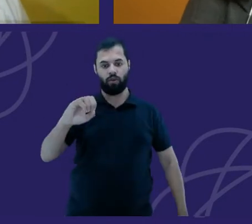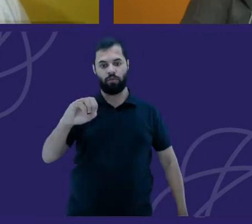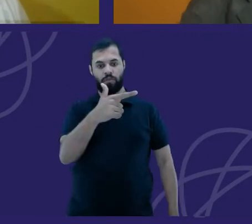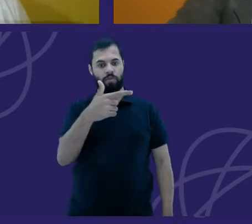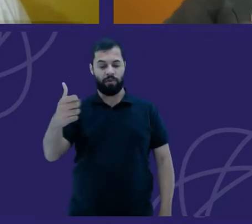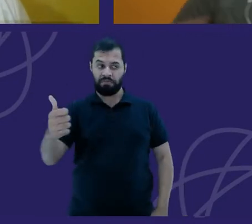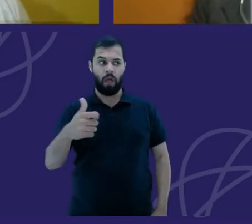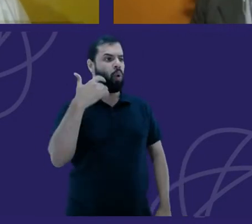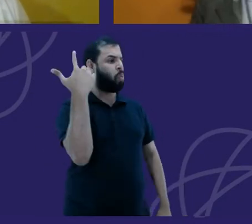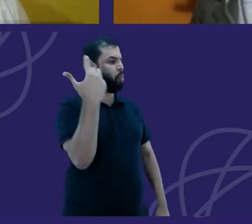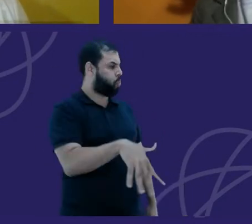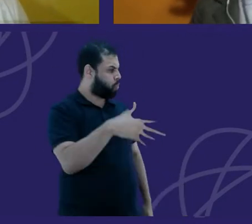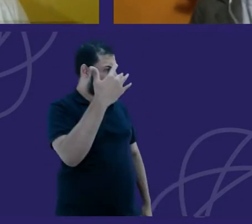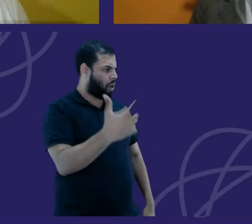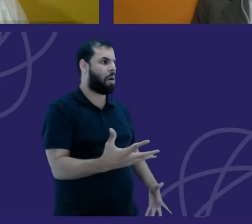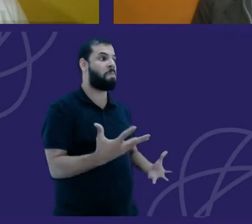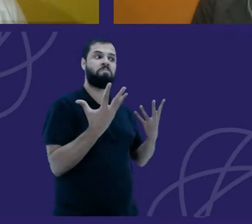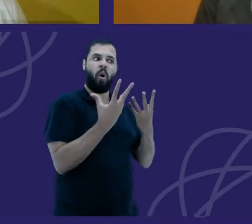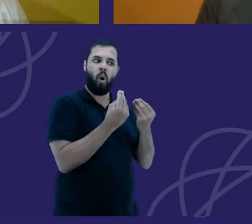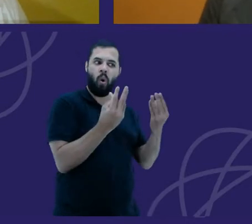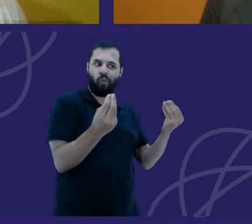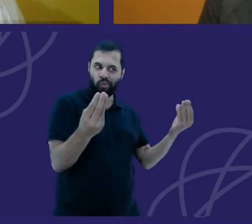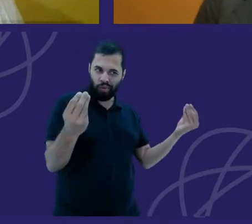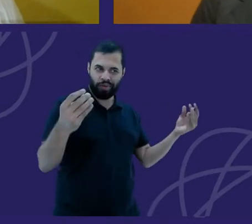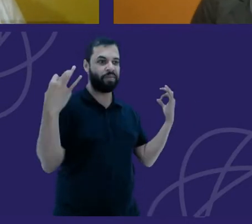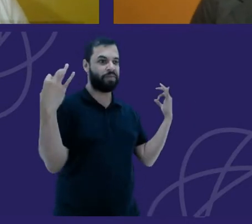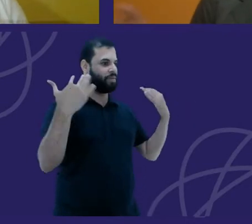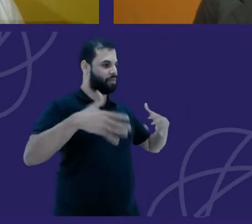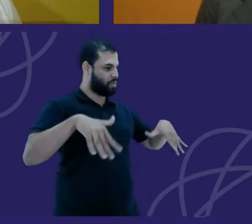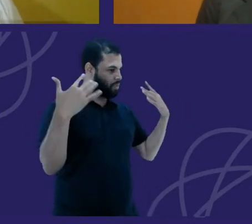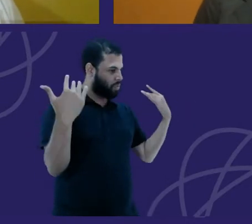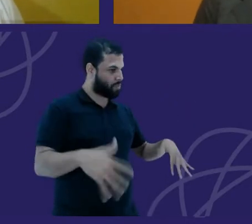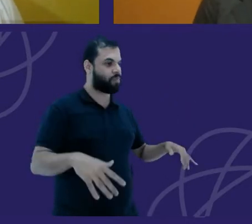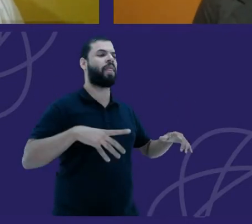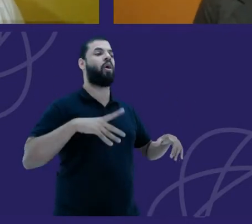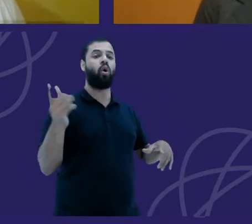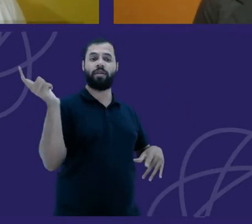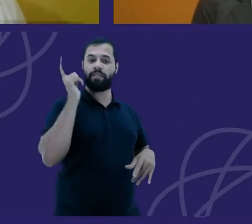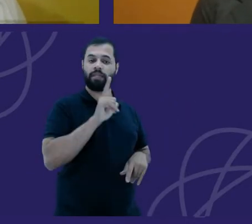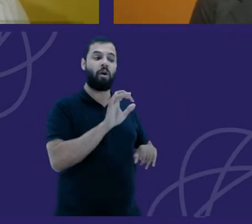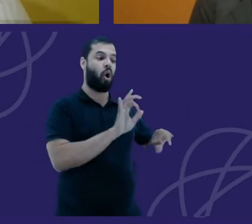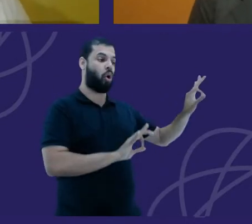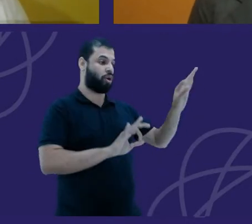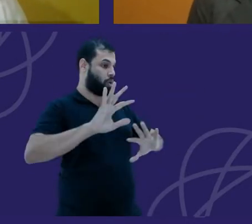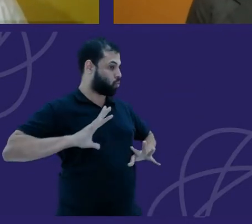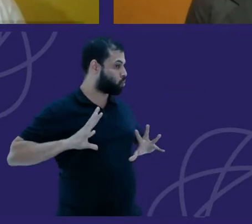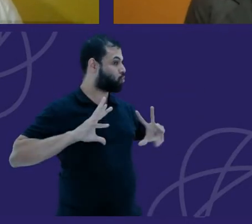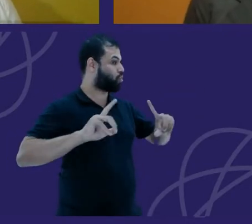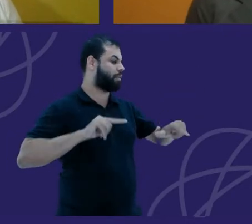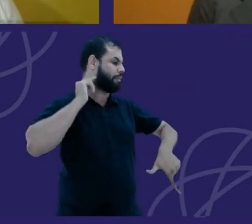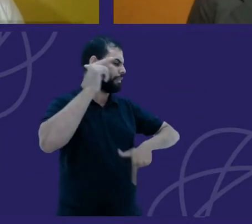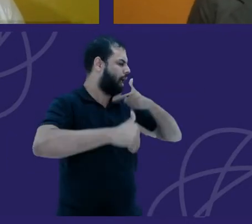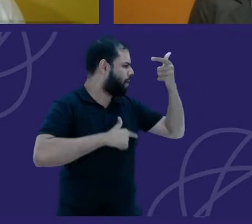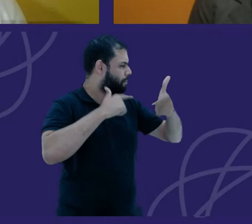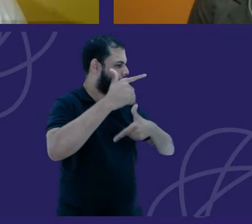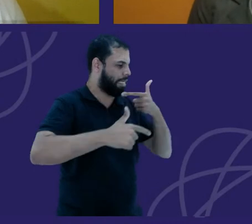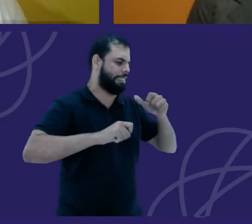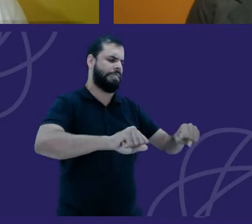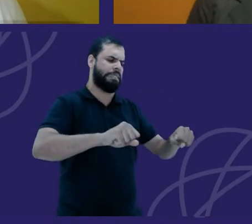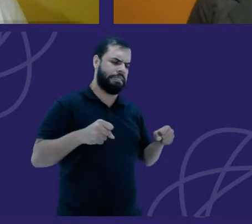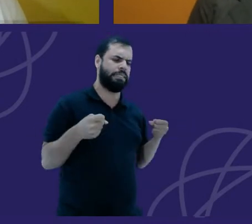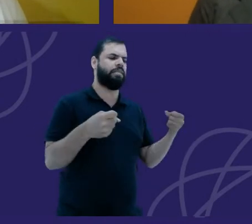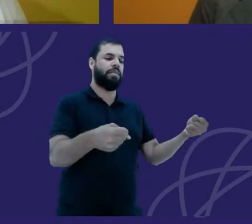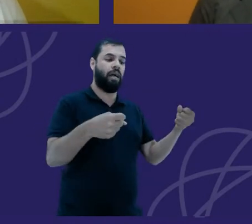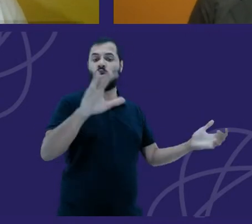Bastante coisa. E para botar todo esse conteúdo no ar, foi necessário o trabalho árduo de uma equipe